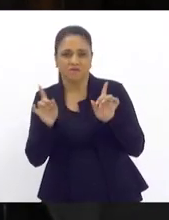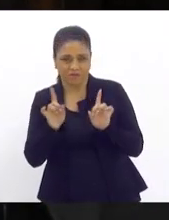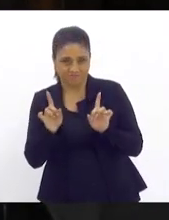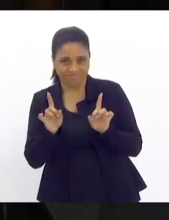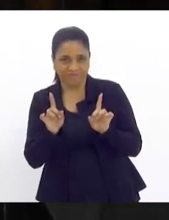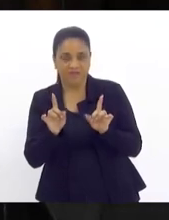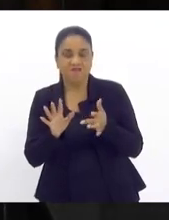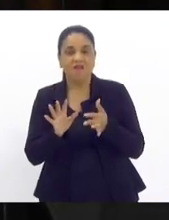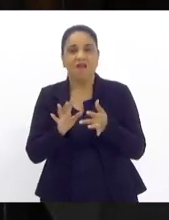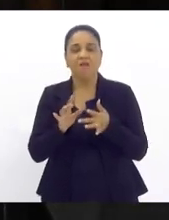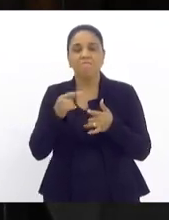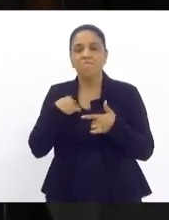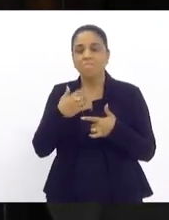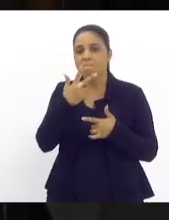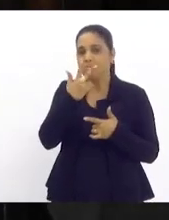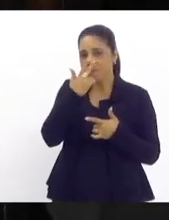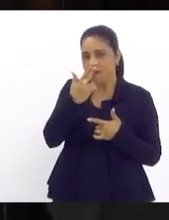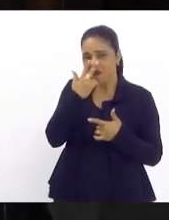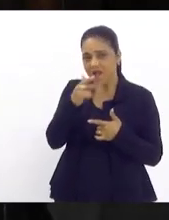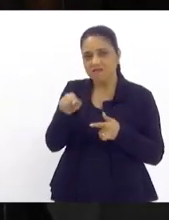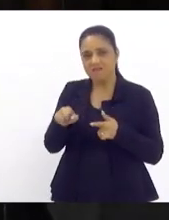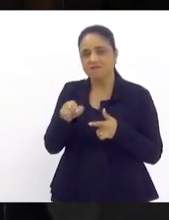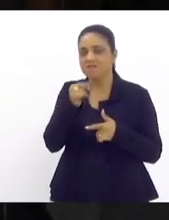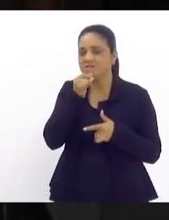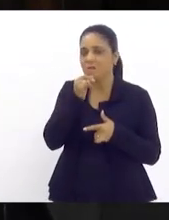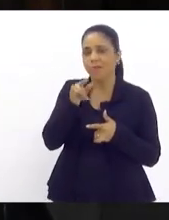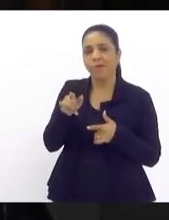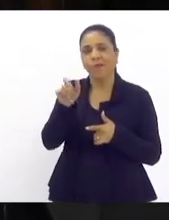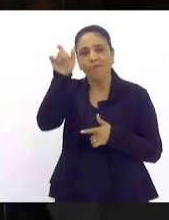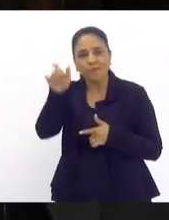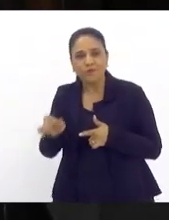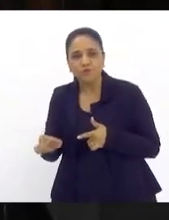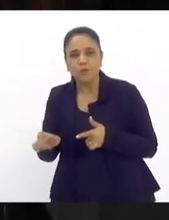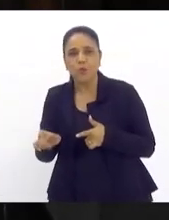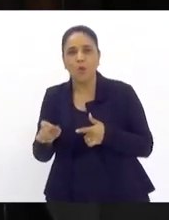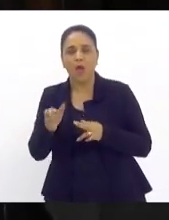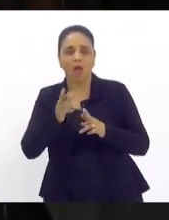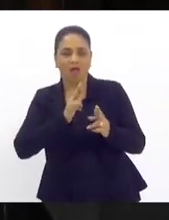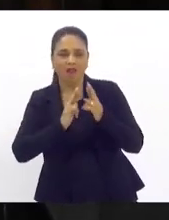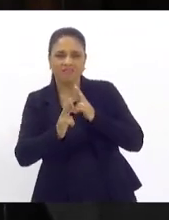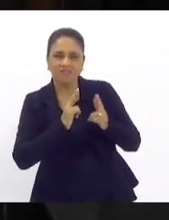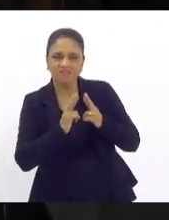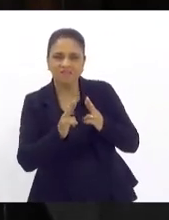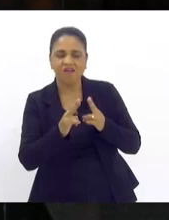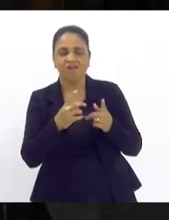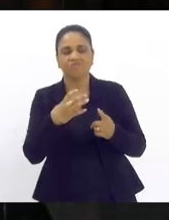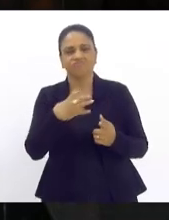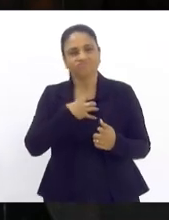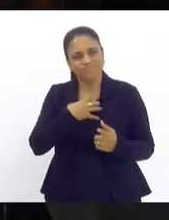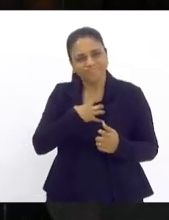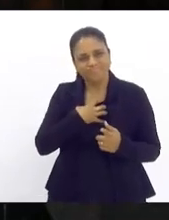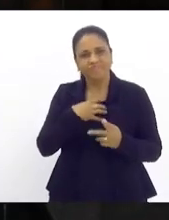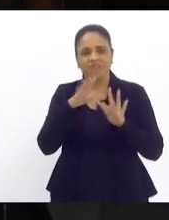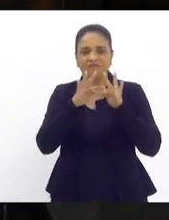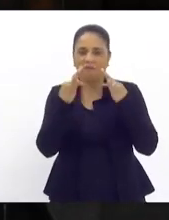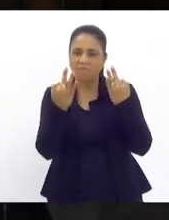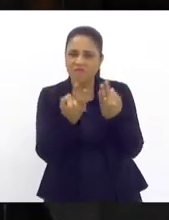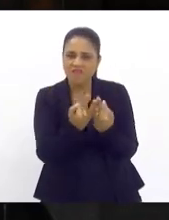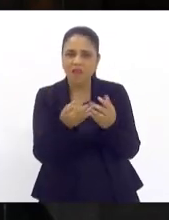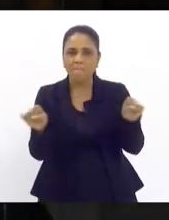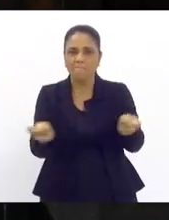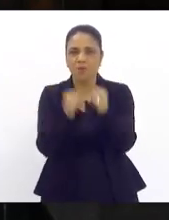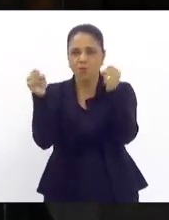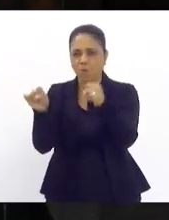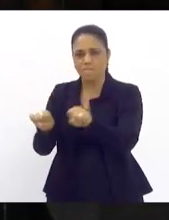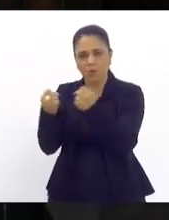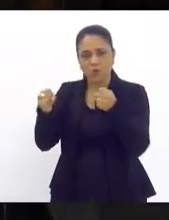tem reflexos na vida laboral dessas pessoas, nas relações afetivas, nas relações familiares,